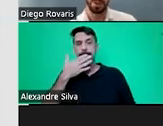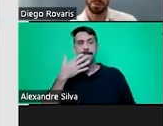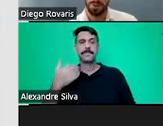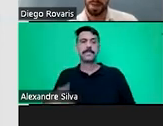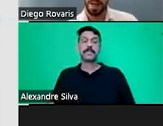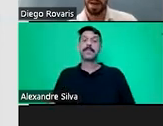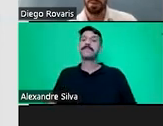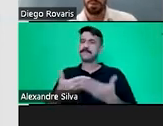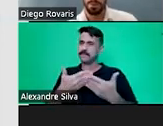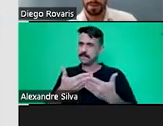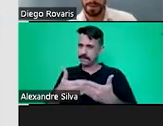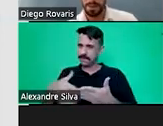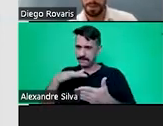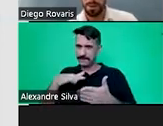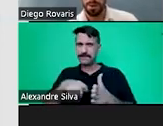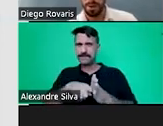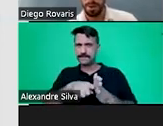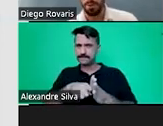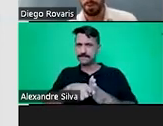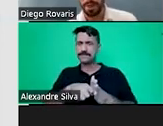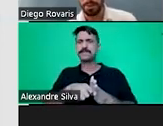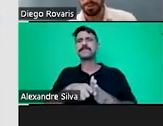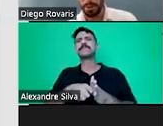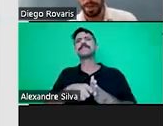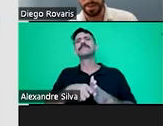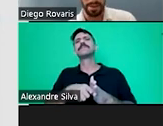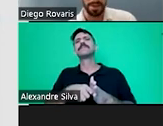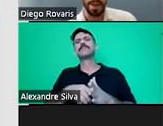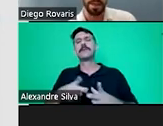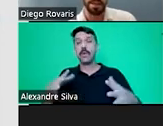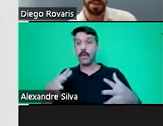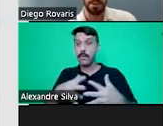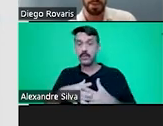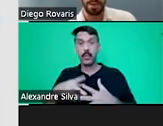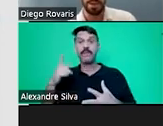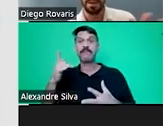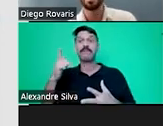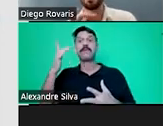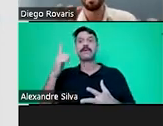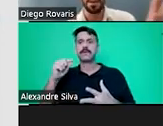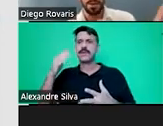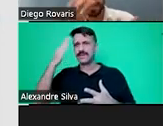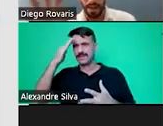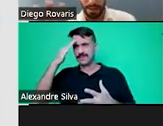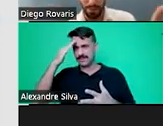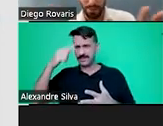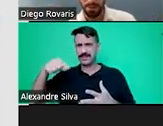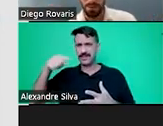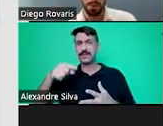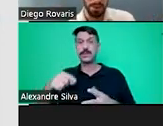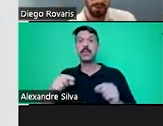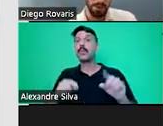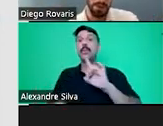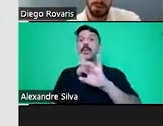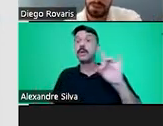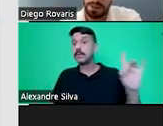gente vem estudando é algo bastante complexo para tentar entender o que vem de cada uma